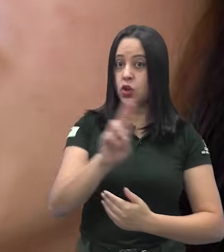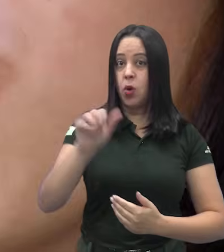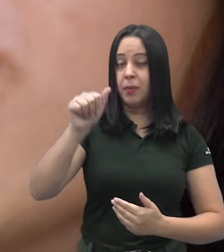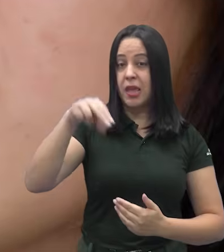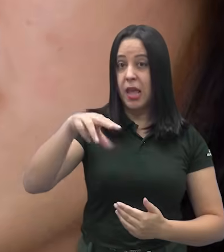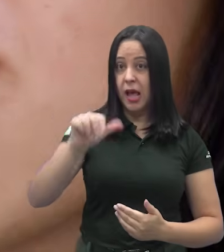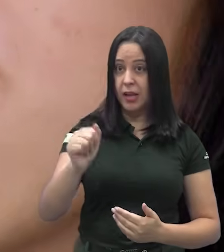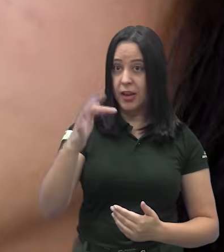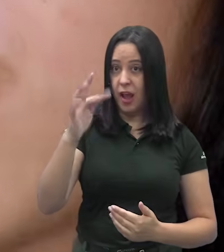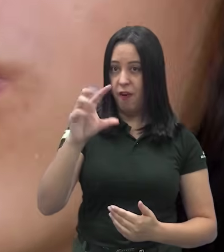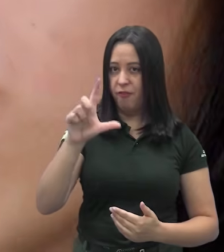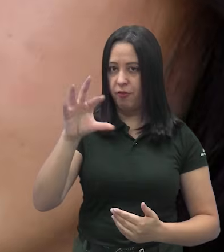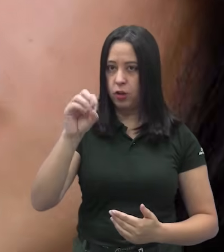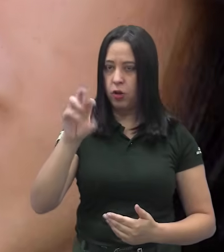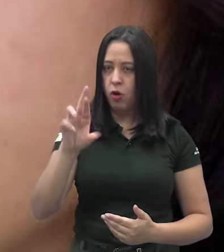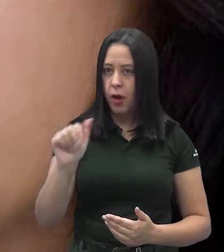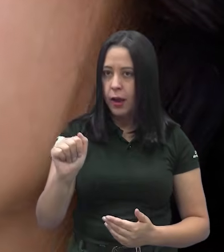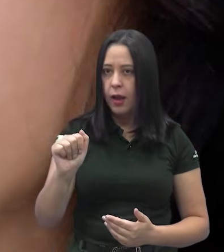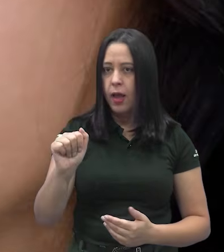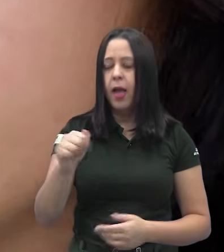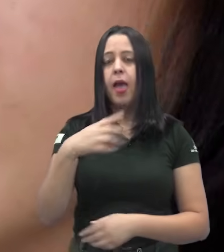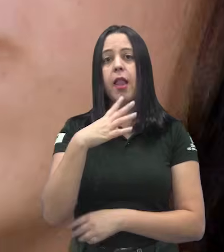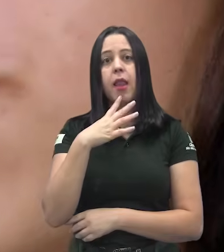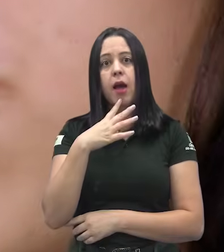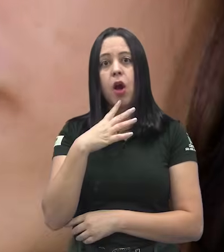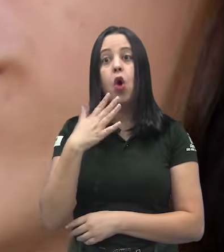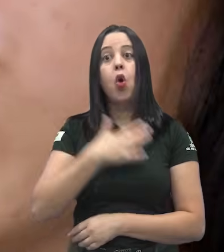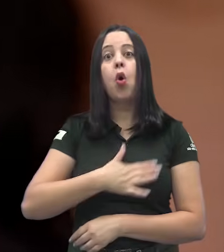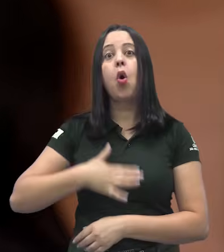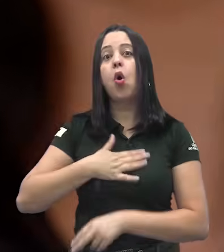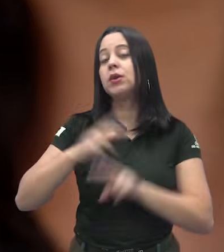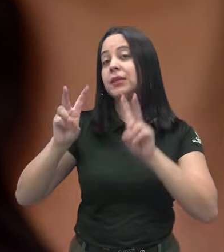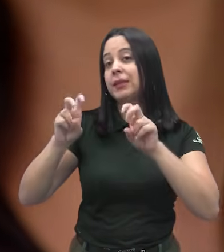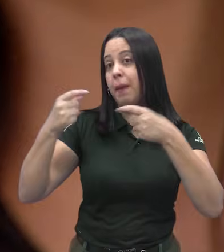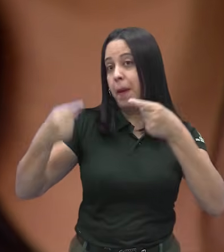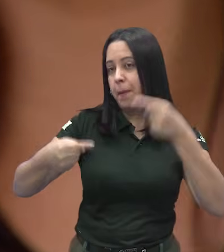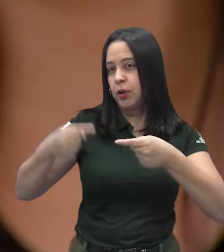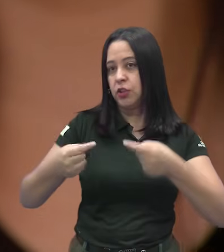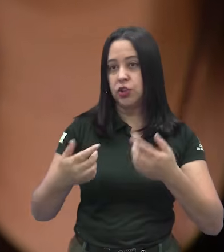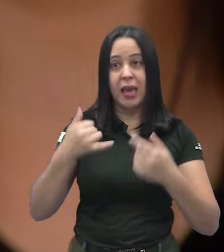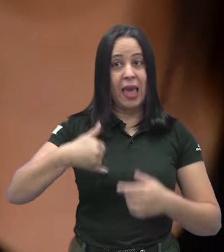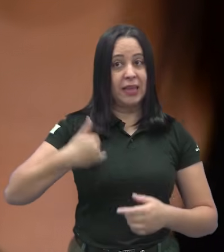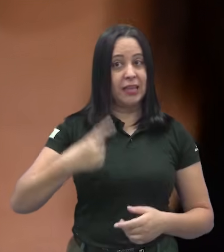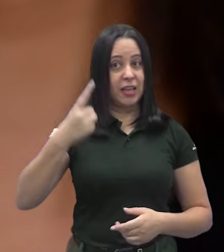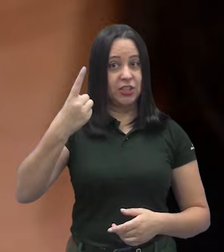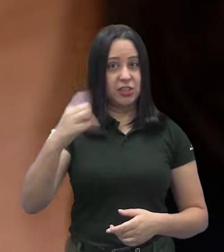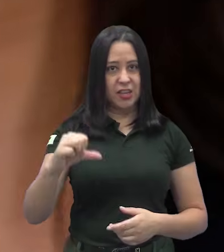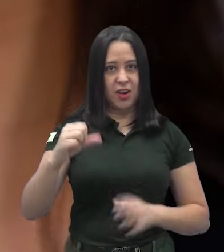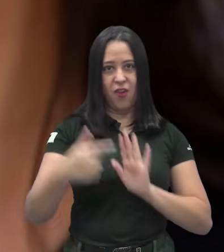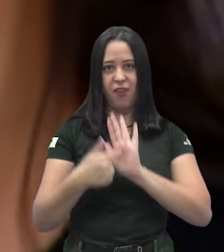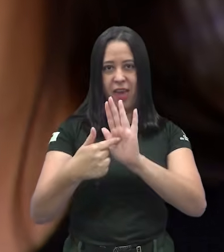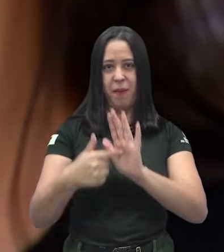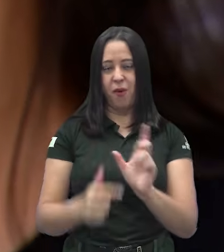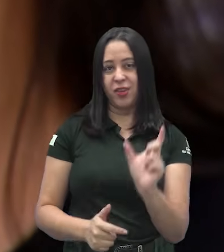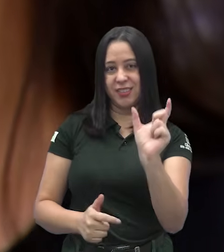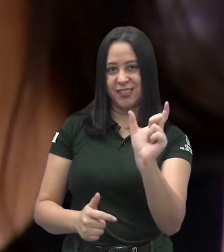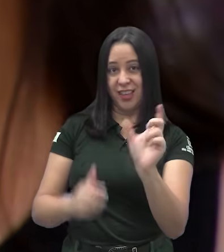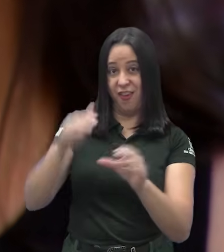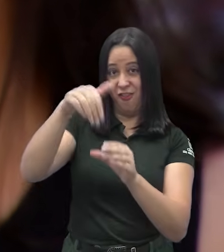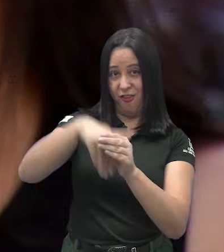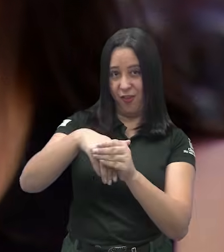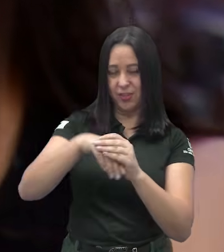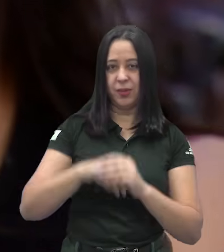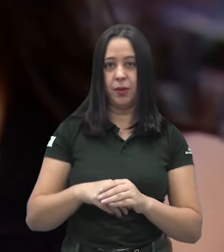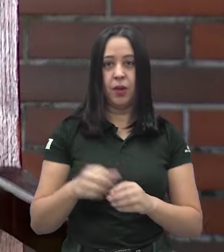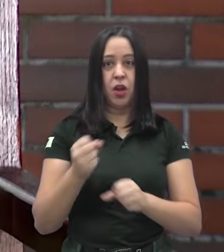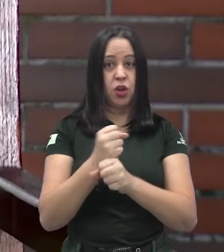Flora começou a se interessar pelo assunto ainda no ensino médio. Hoje, aos 19 anos, ela mostra orgulhosa o título